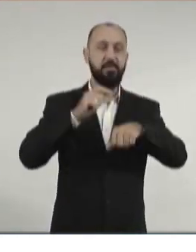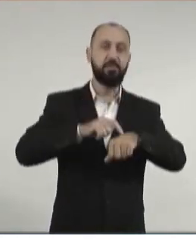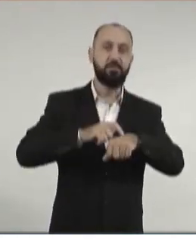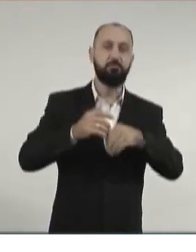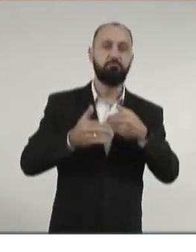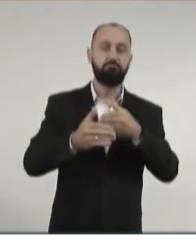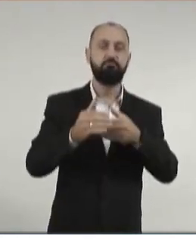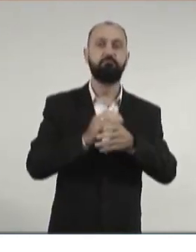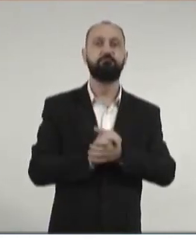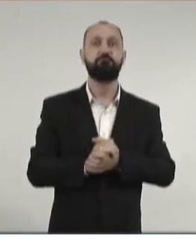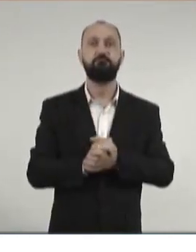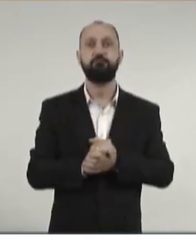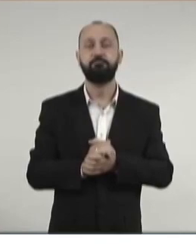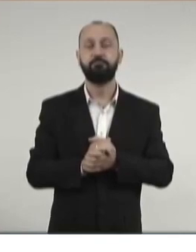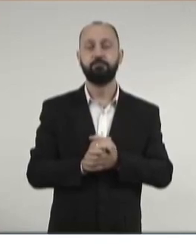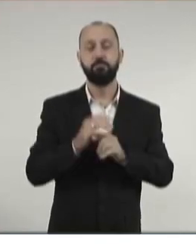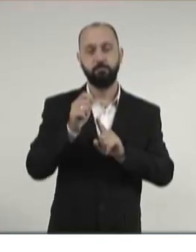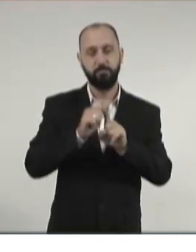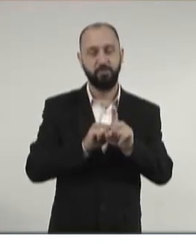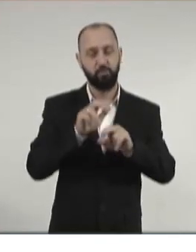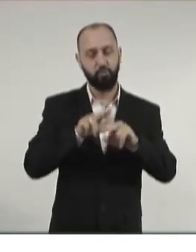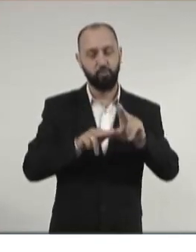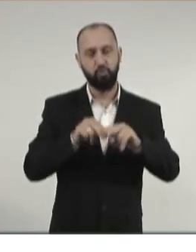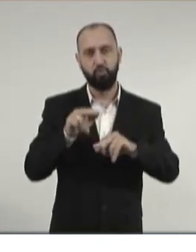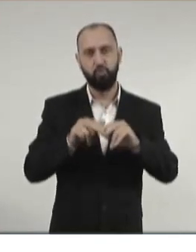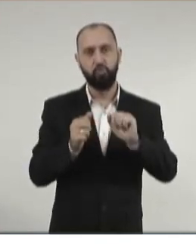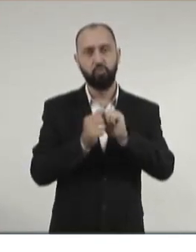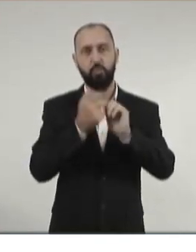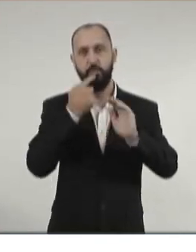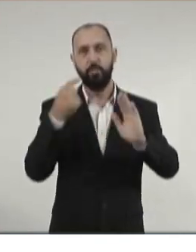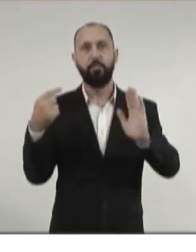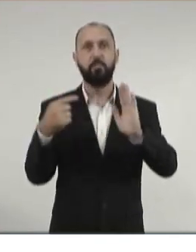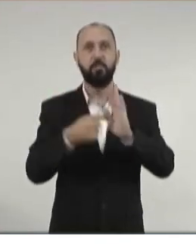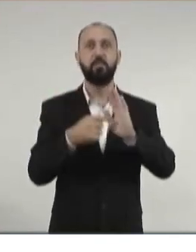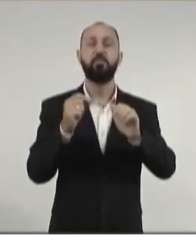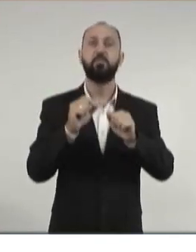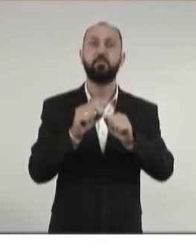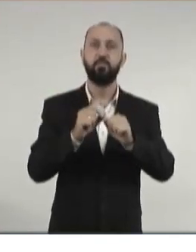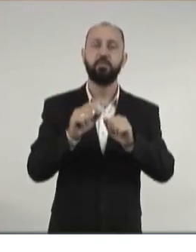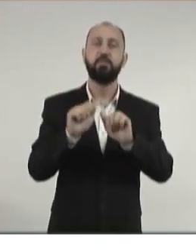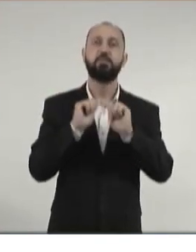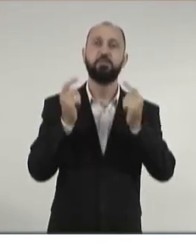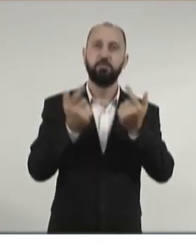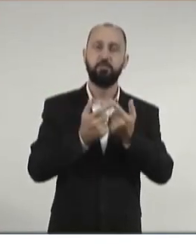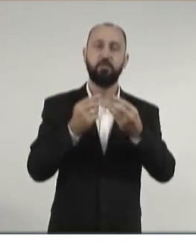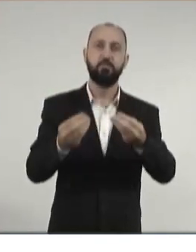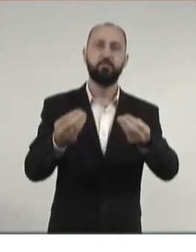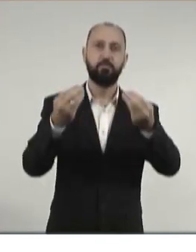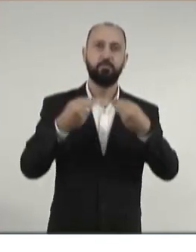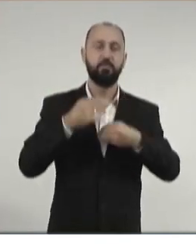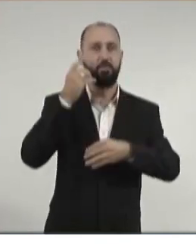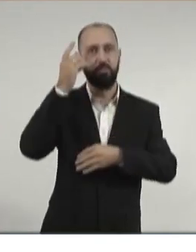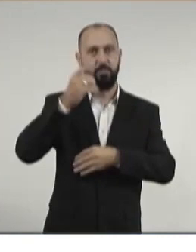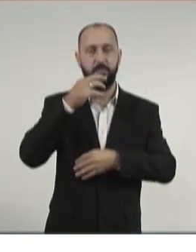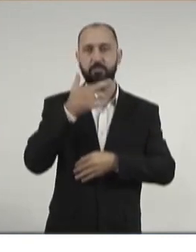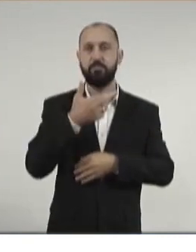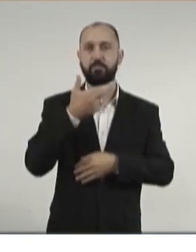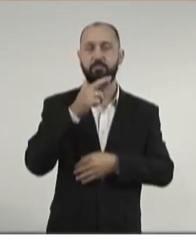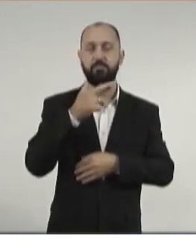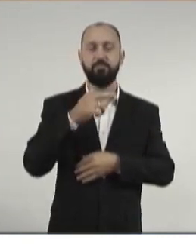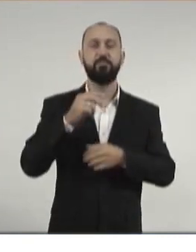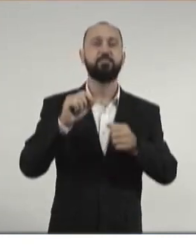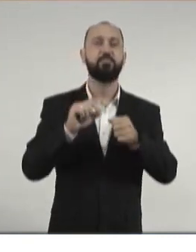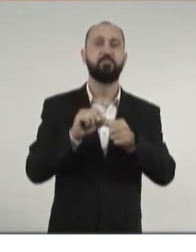situação, nós, no mês de junho, com a denúncia feita aqui pela Assembleia Legislativa, encaminhada pelo deputado Renato Câmara,